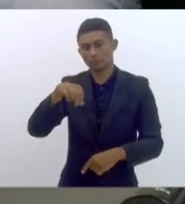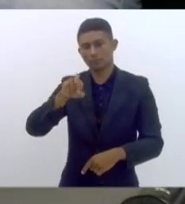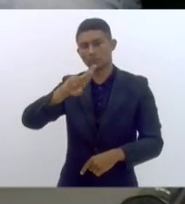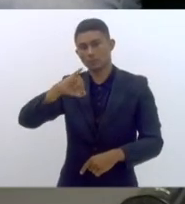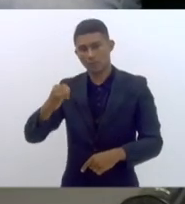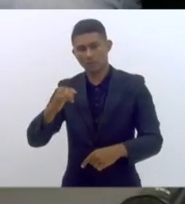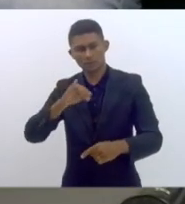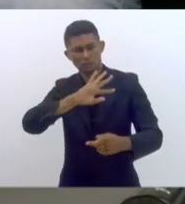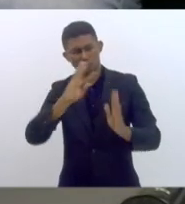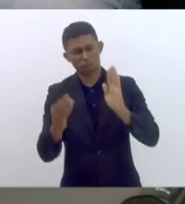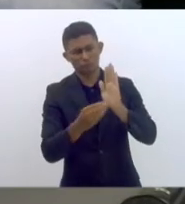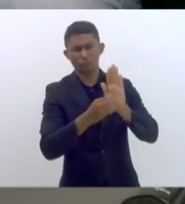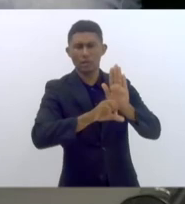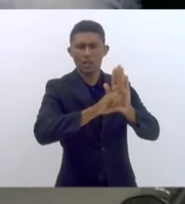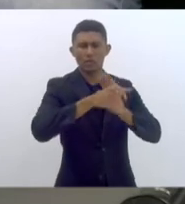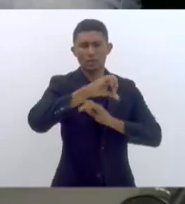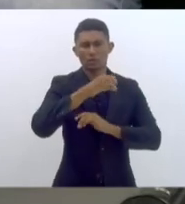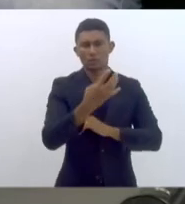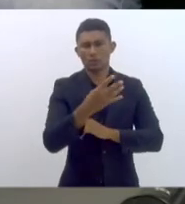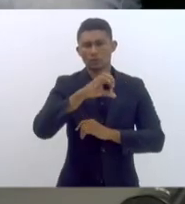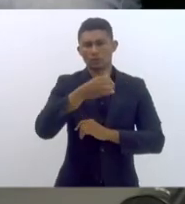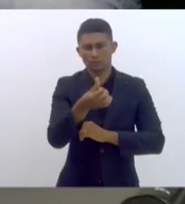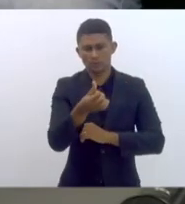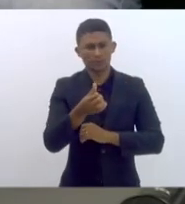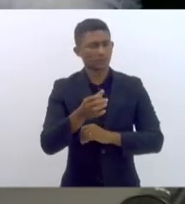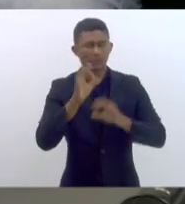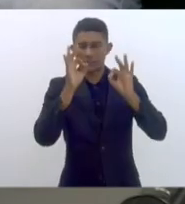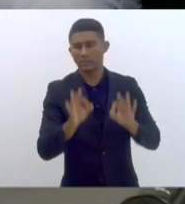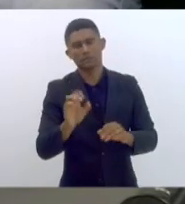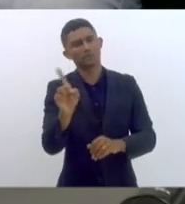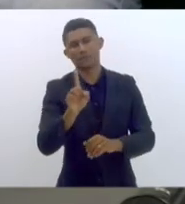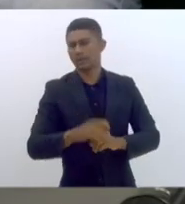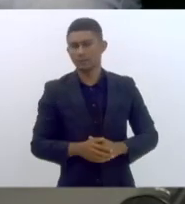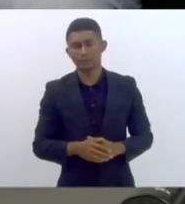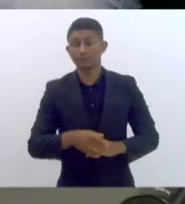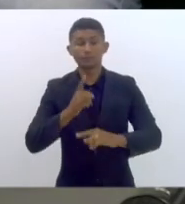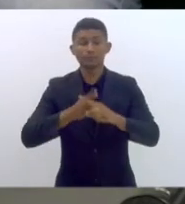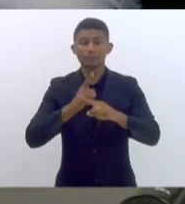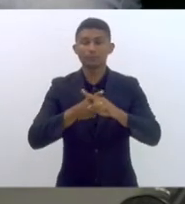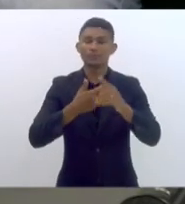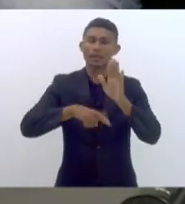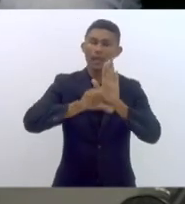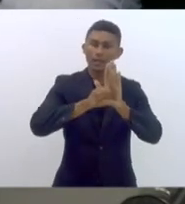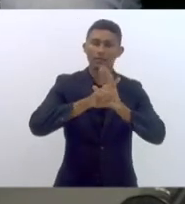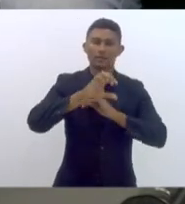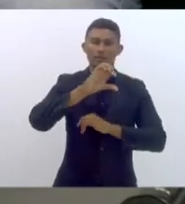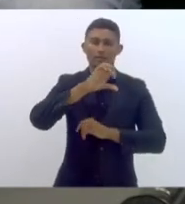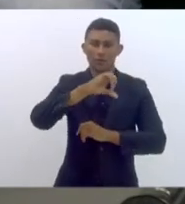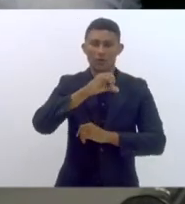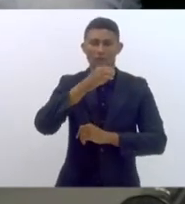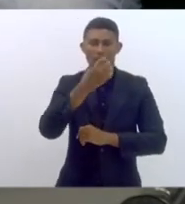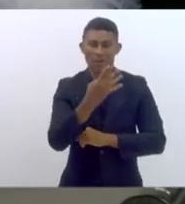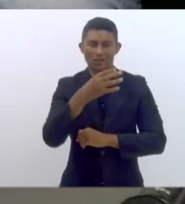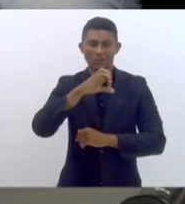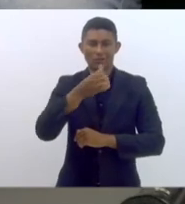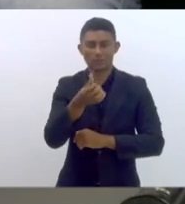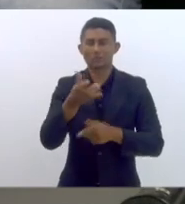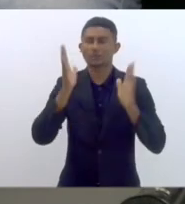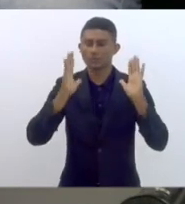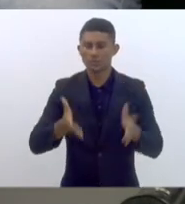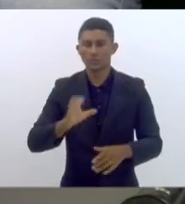9496, isso não está correto. Tá? O contrato da Lei 9496, que até a gente já trouxe aqui na